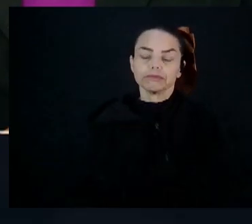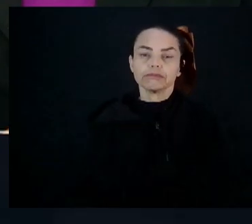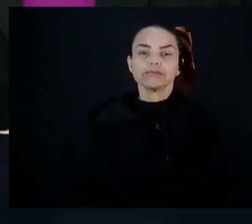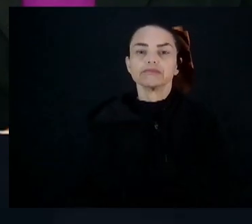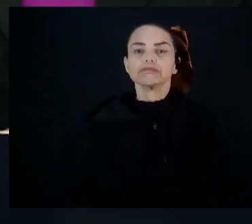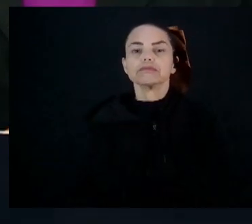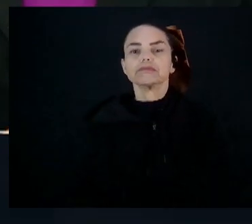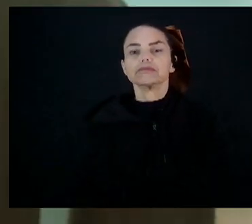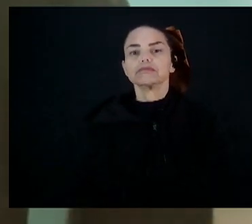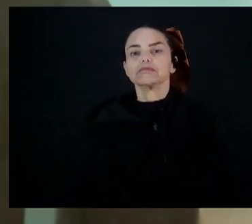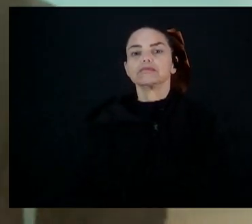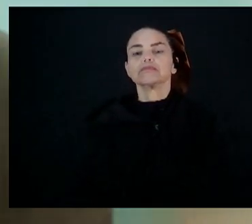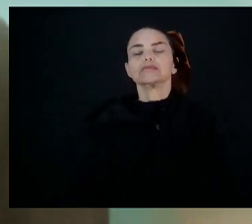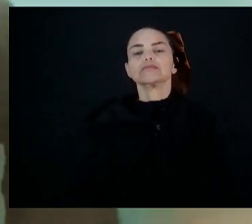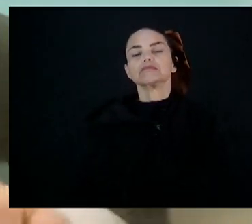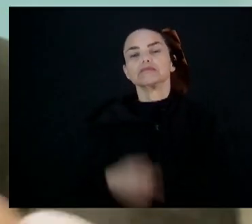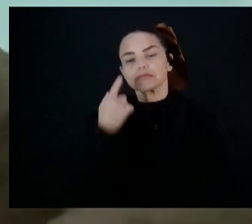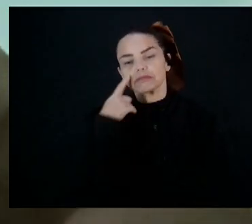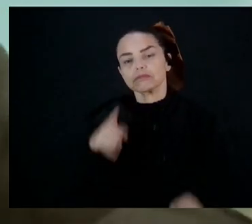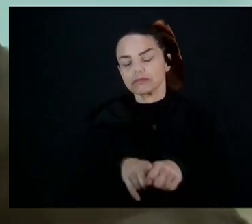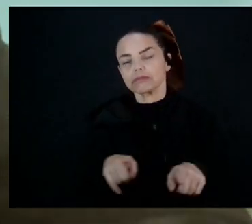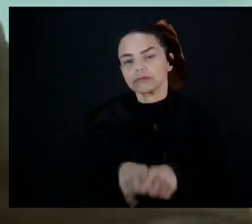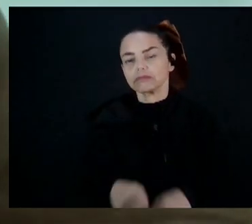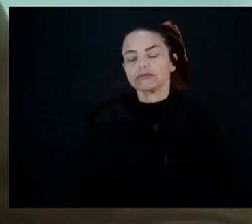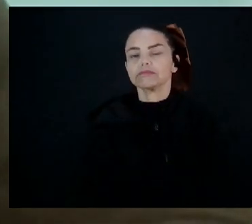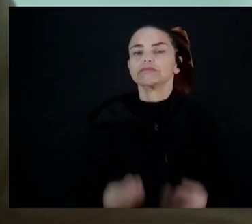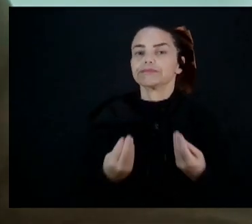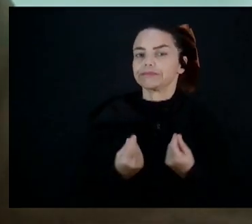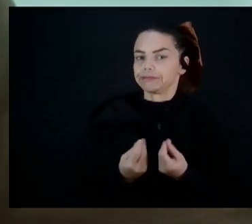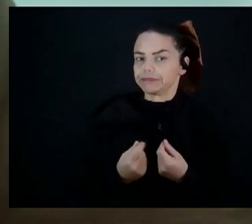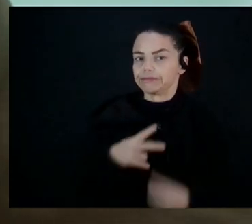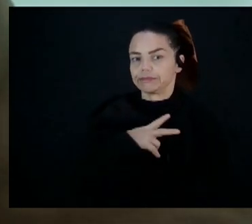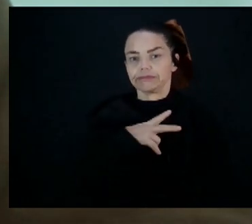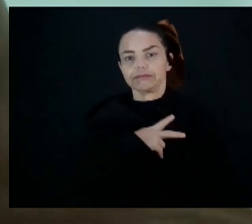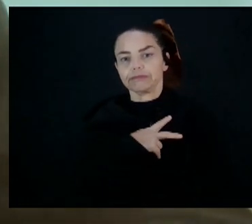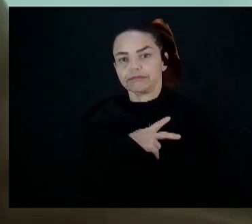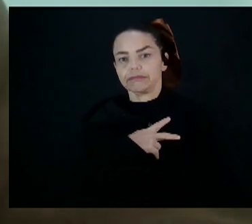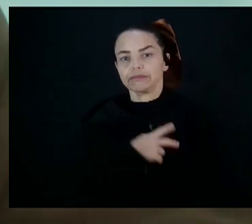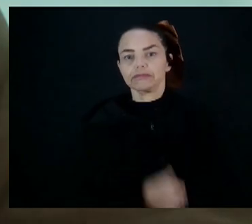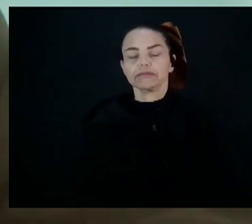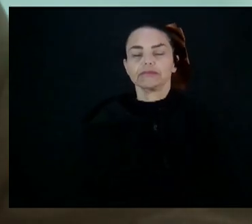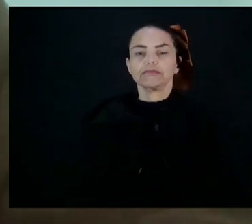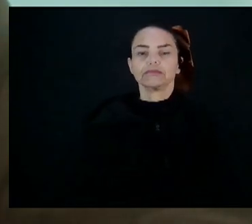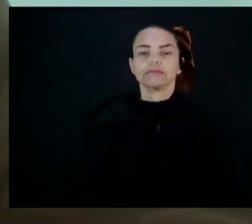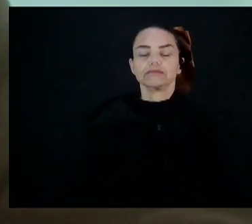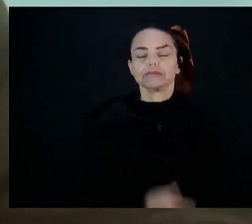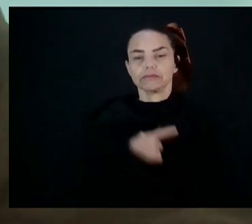Então, e veja quanto isso também é de uma sensibilidade individual, né, Rubia? Eu tenho